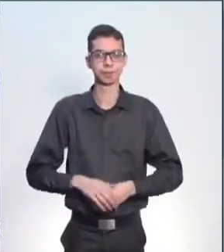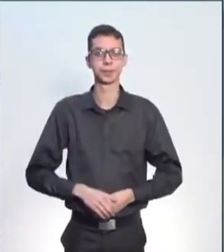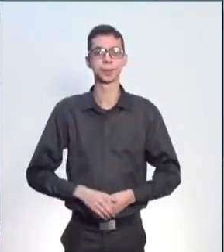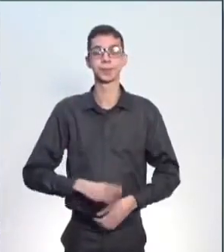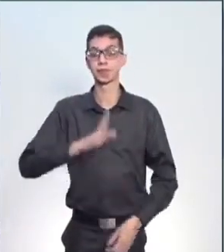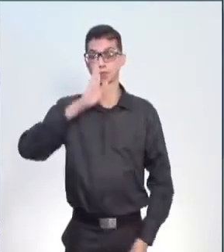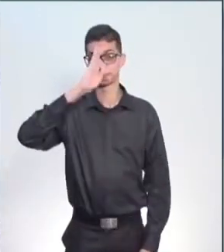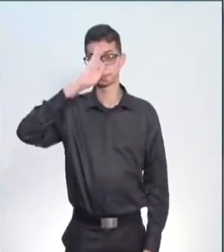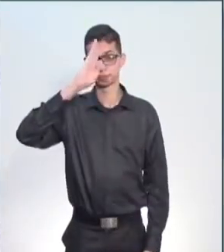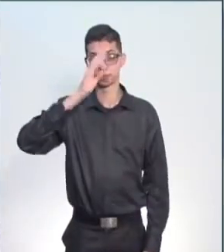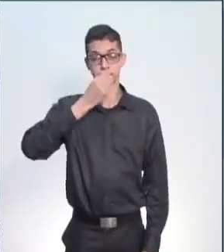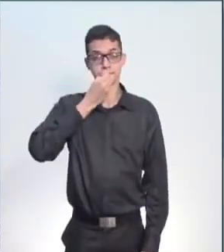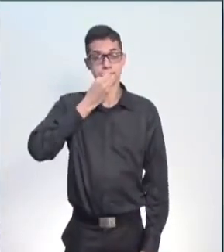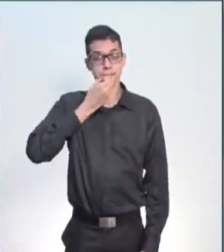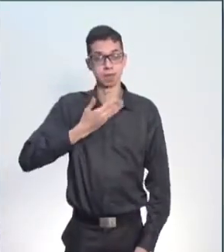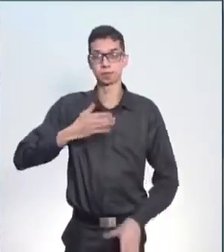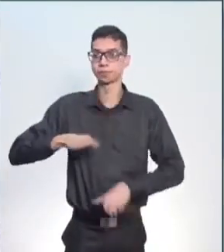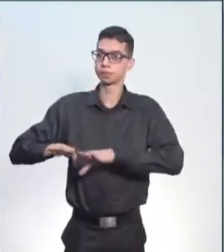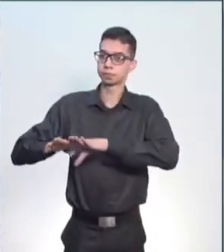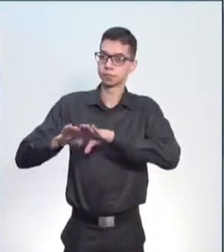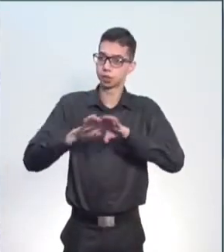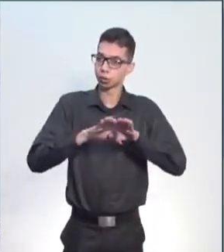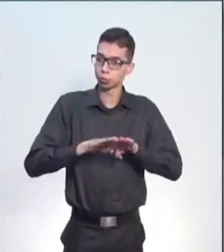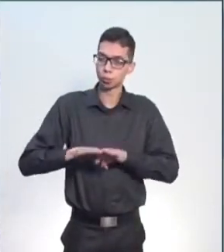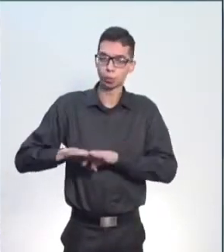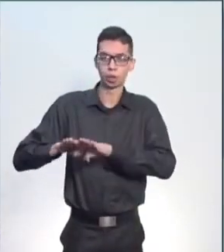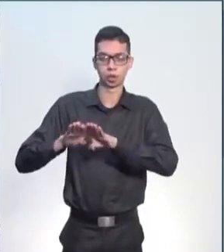priorizando o bem comum, tá certo?